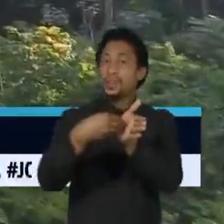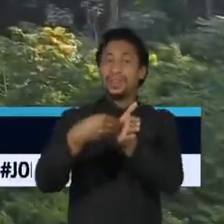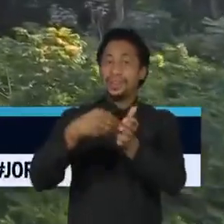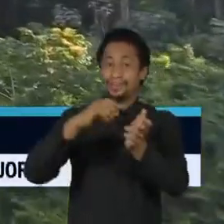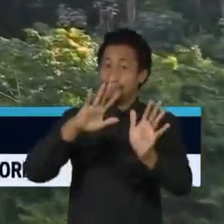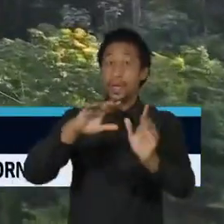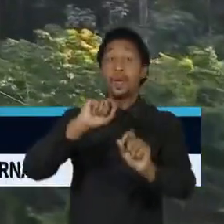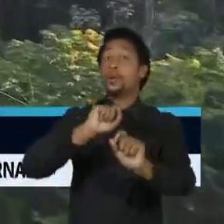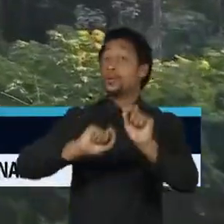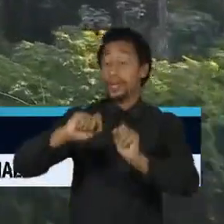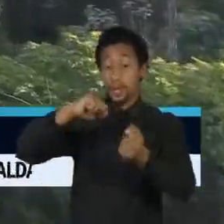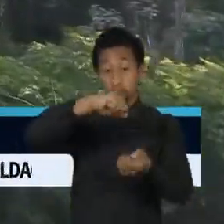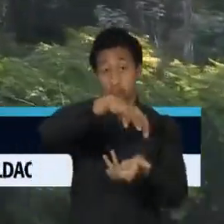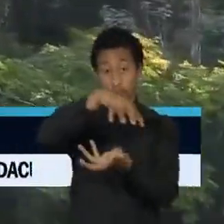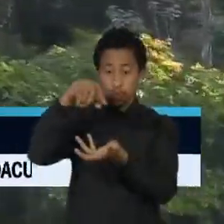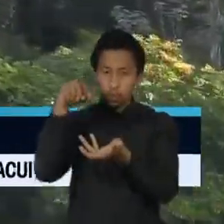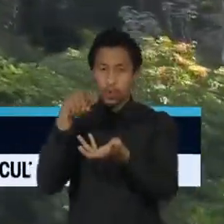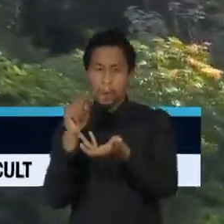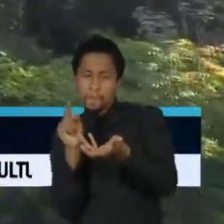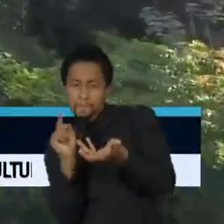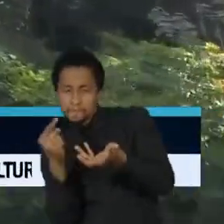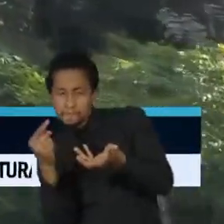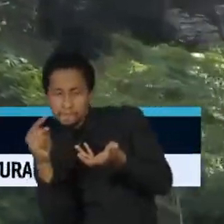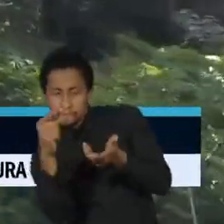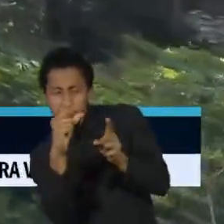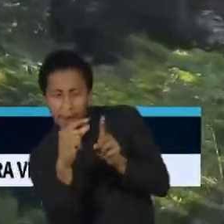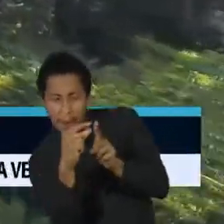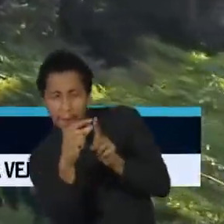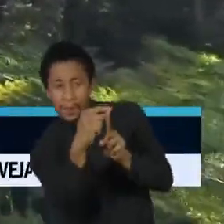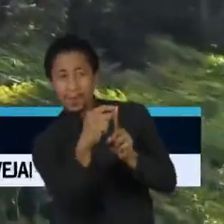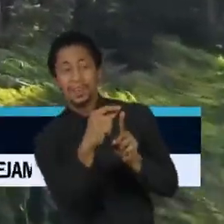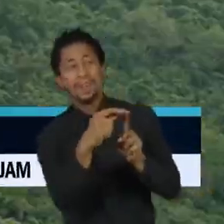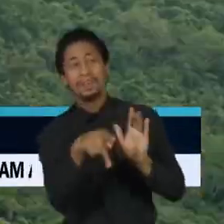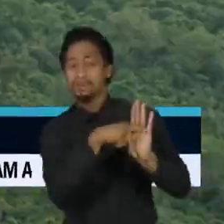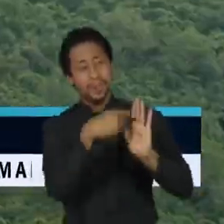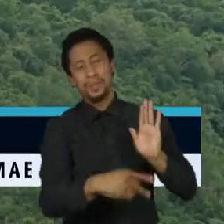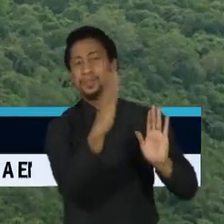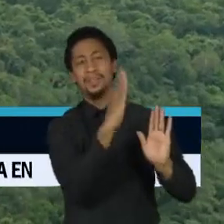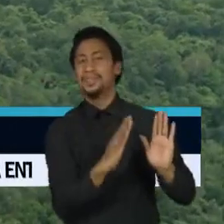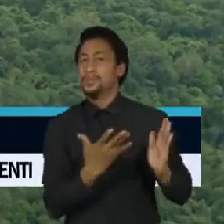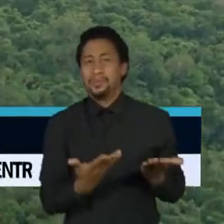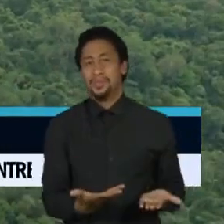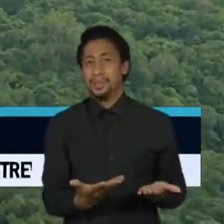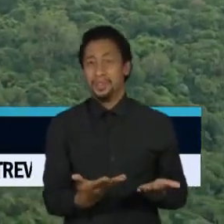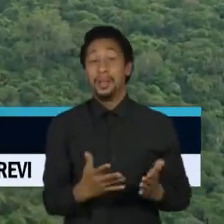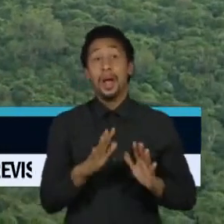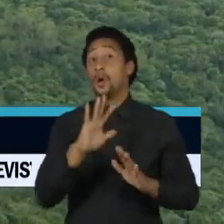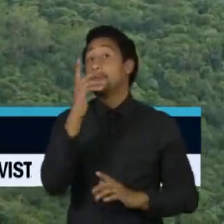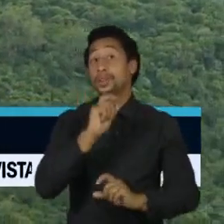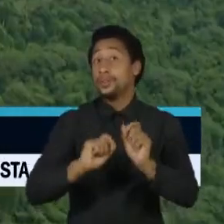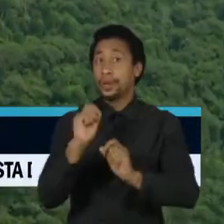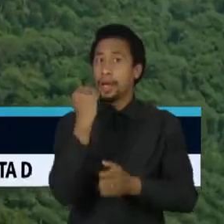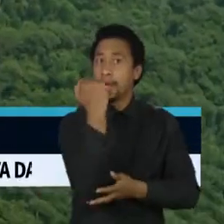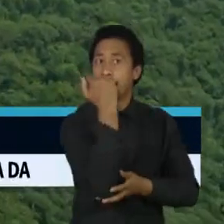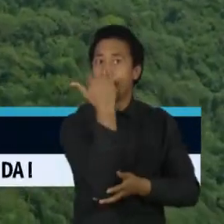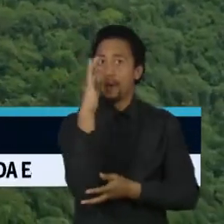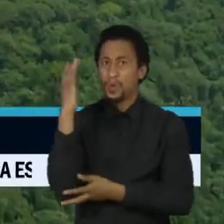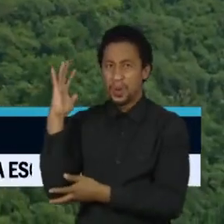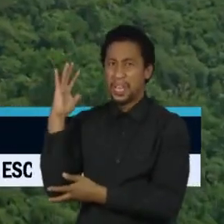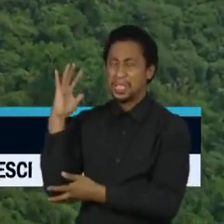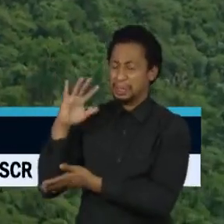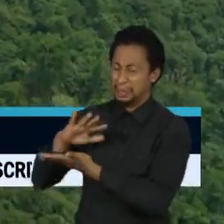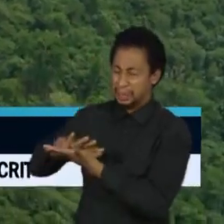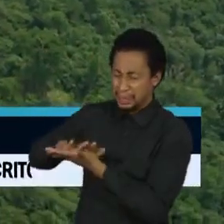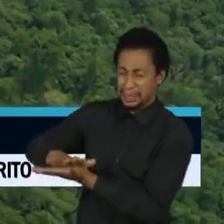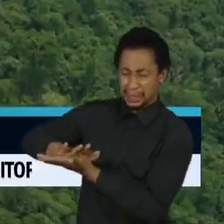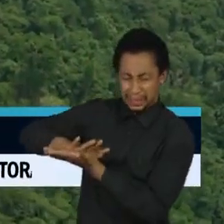ter no seu território a maior floresta tropical do mundo. E o que está acontecendo? A floresta está sendo brutalmente e